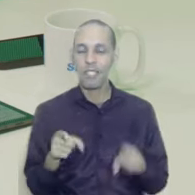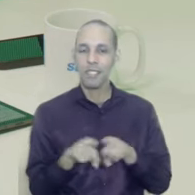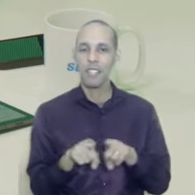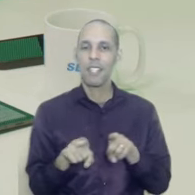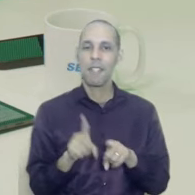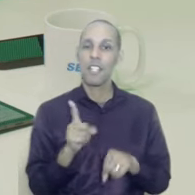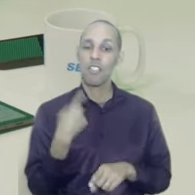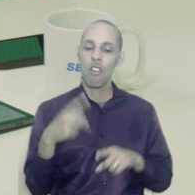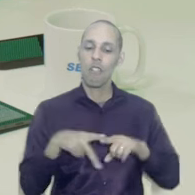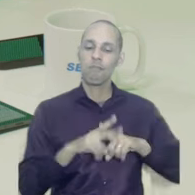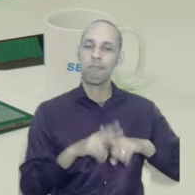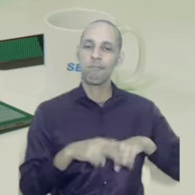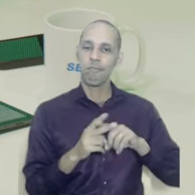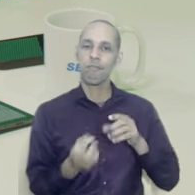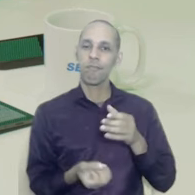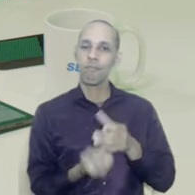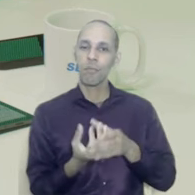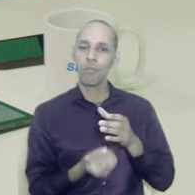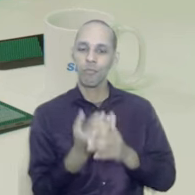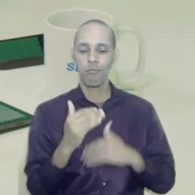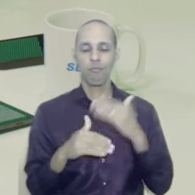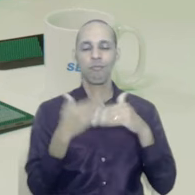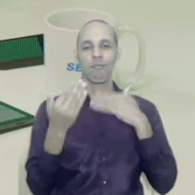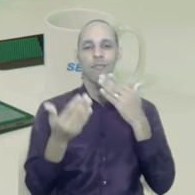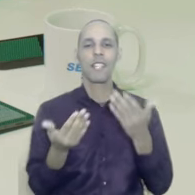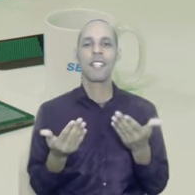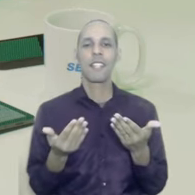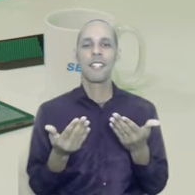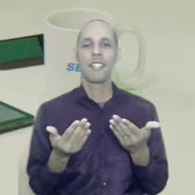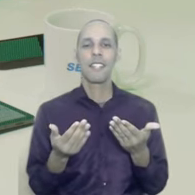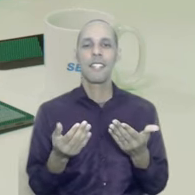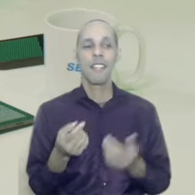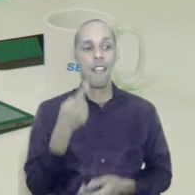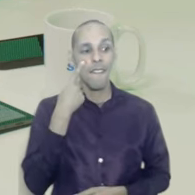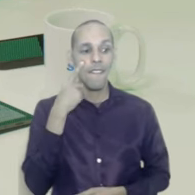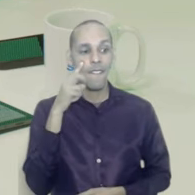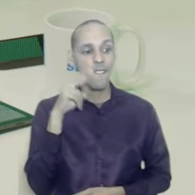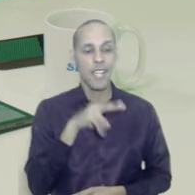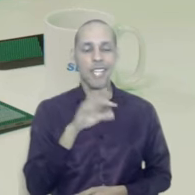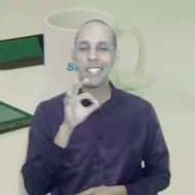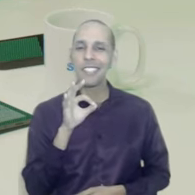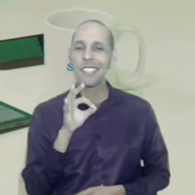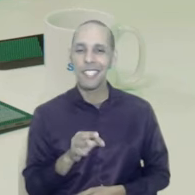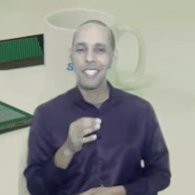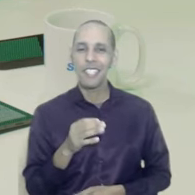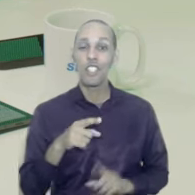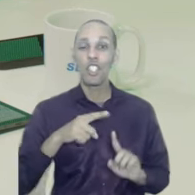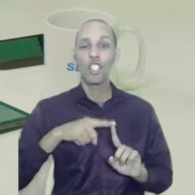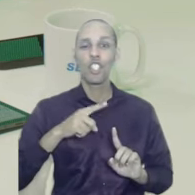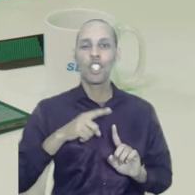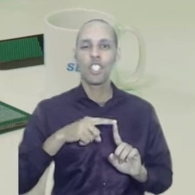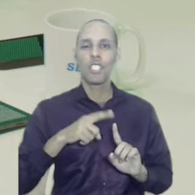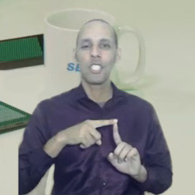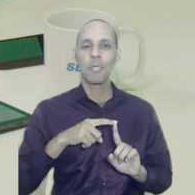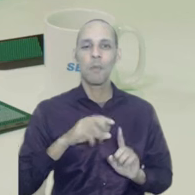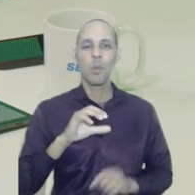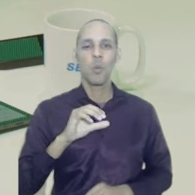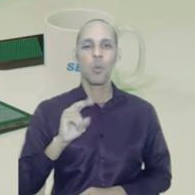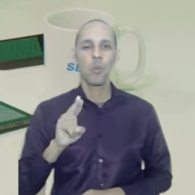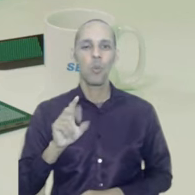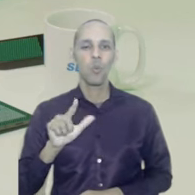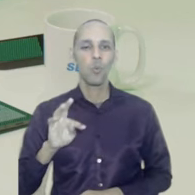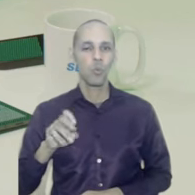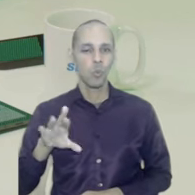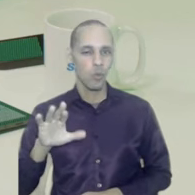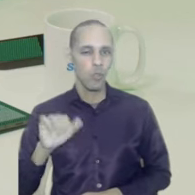artificial que consegue confirmar o tipo de cultura que foi plantada eh e hoje o nosso menor